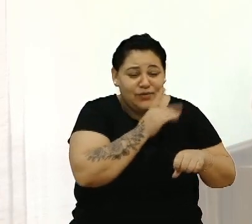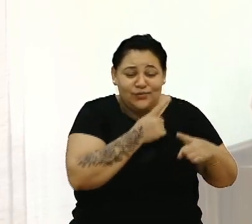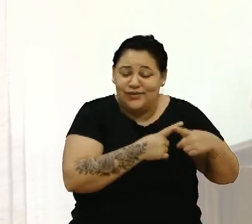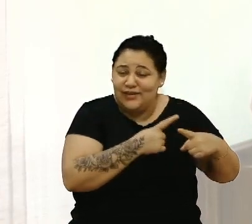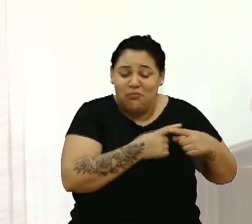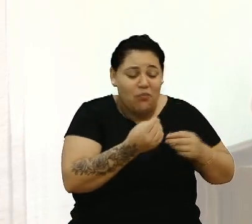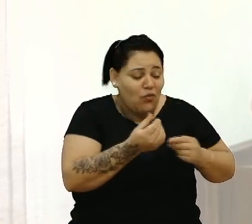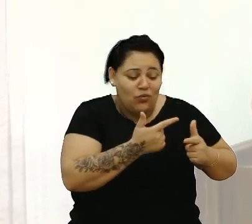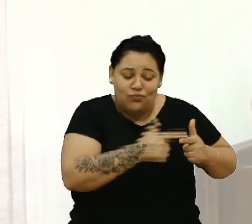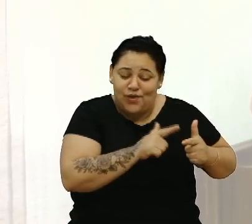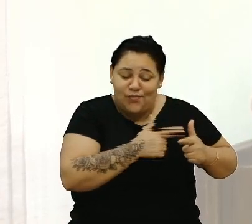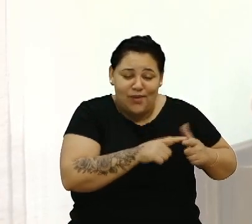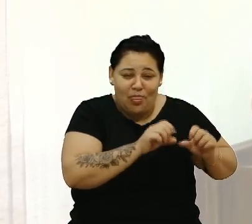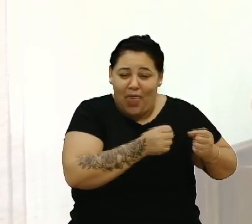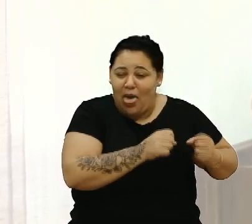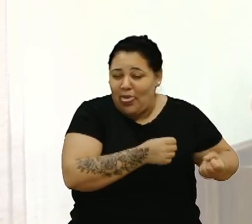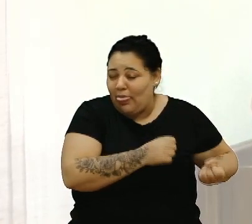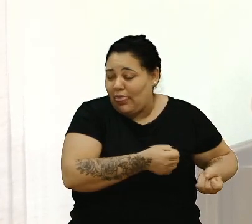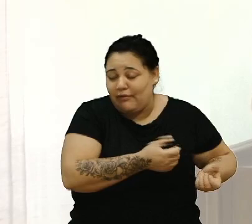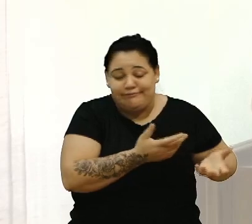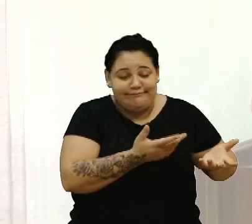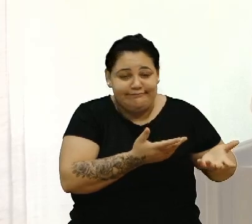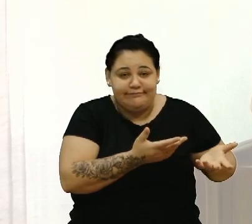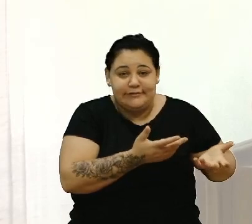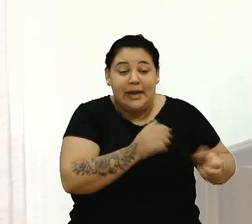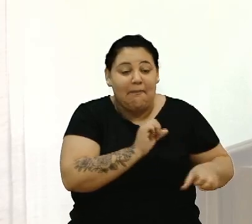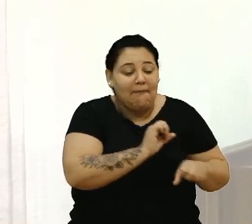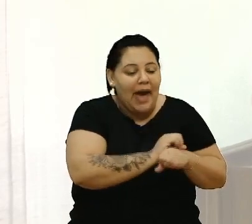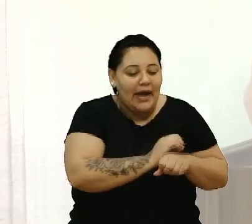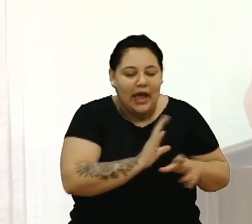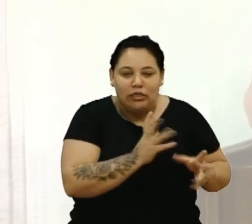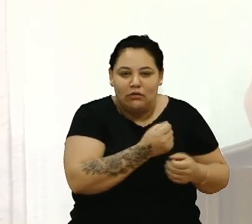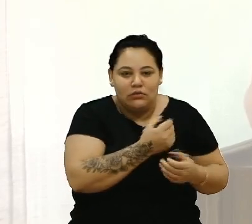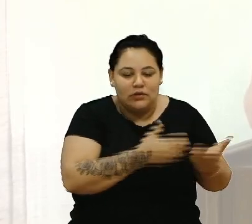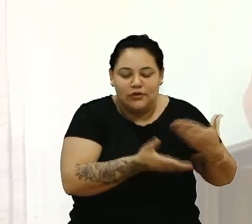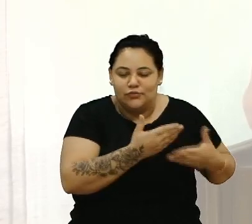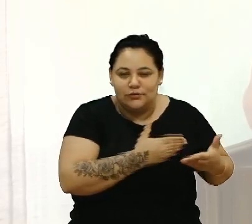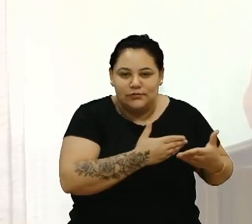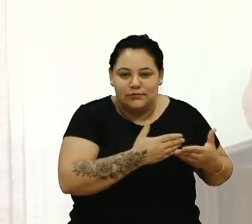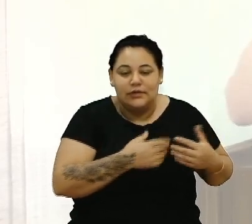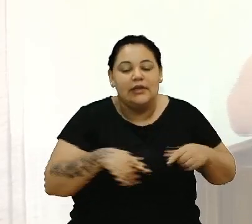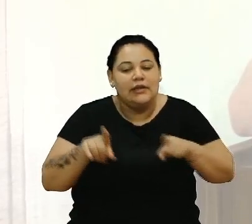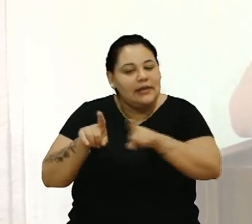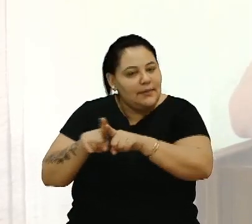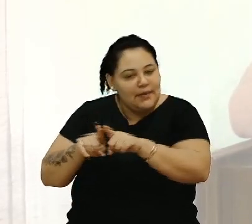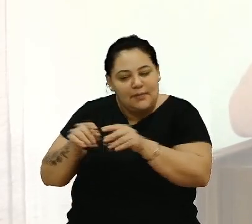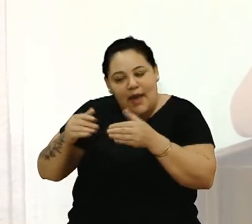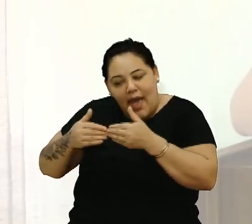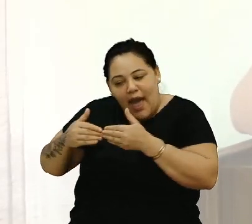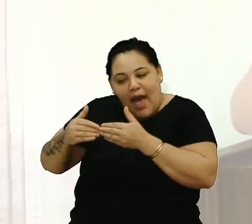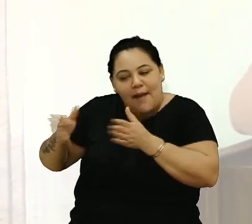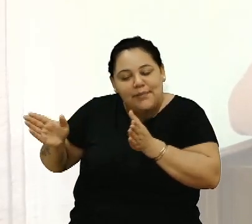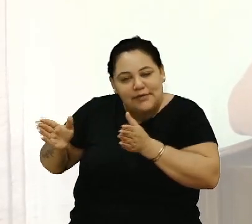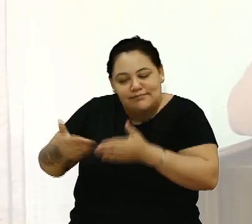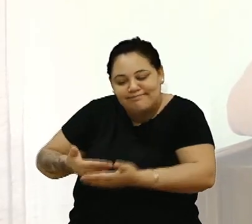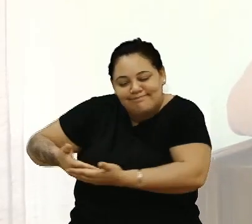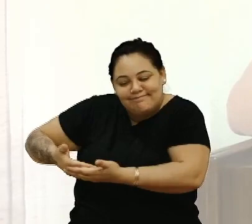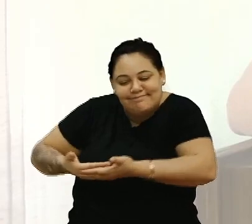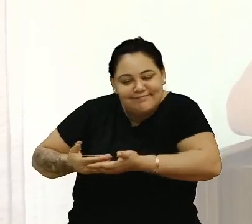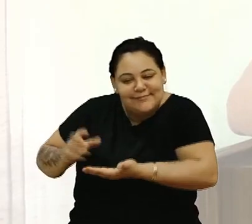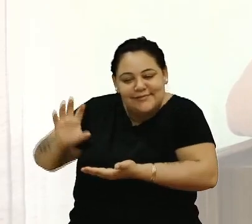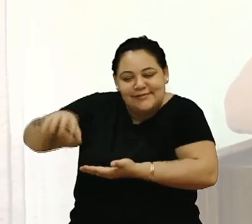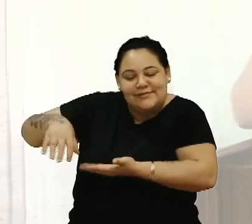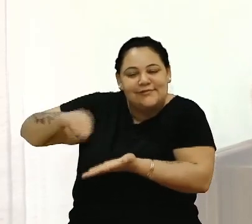problema, iam parar os exames no Hospital Geral, e também para poder abrir a materno-infantil do Virvir Ramos, que faltavam 4,5